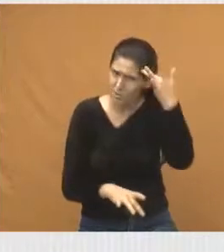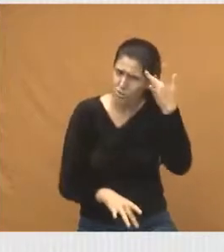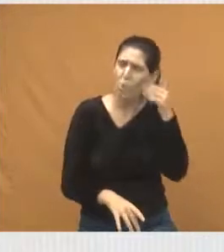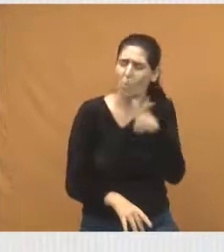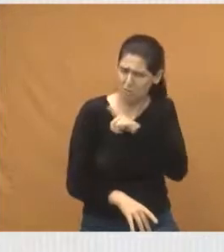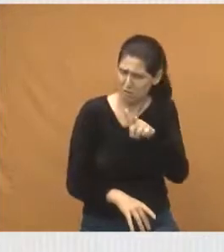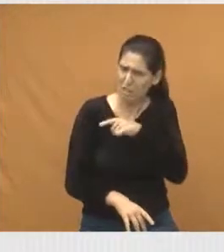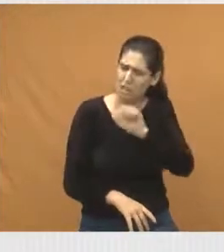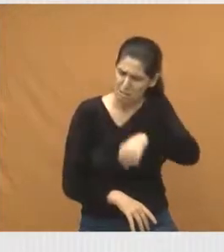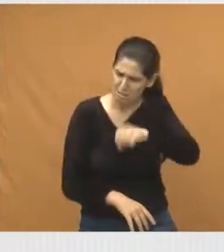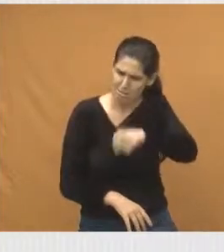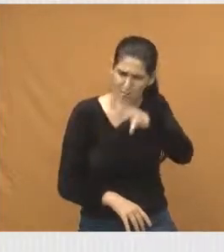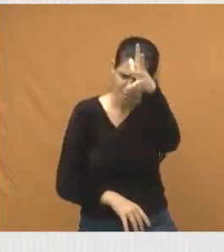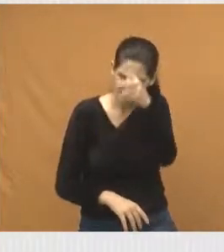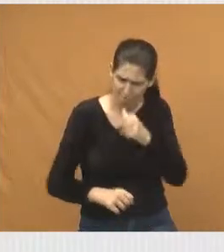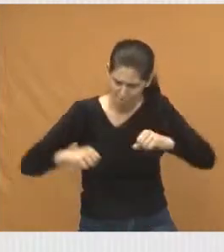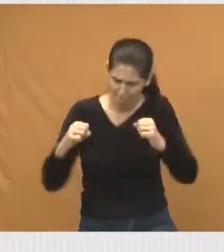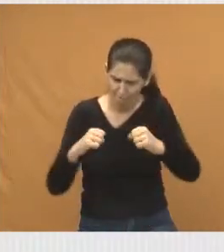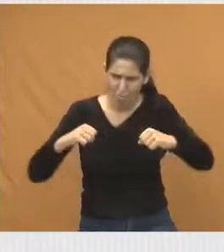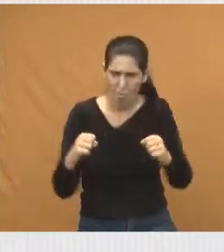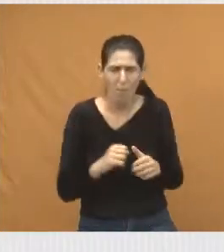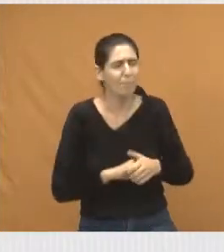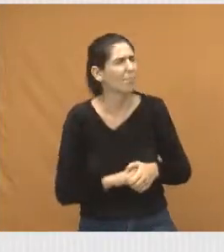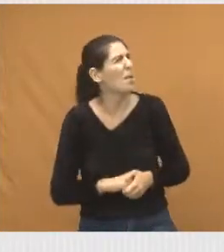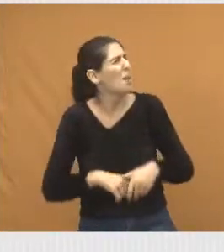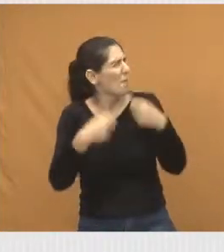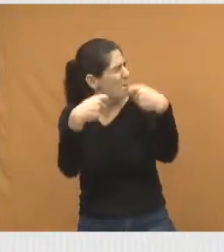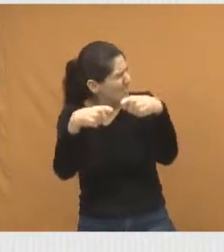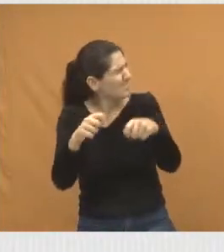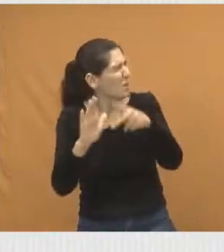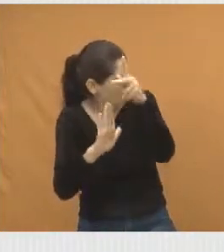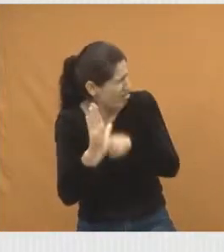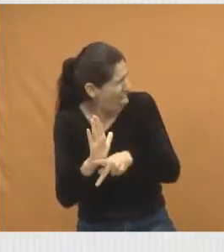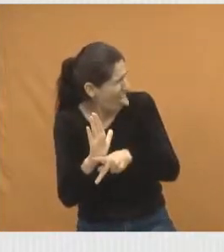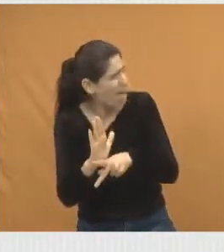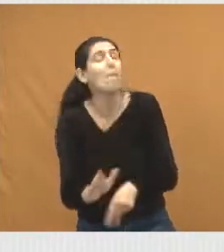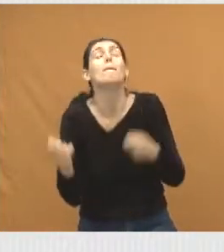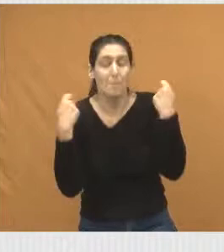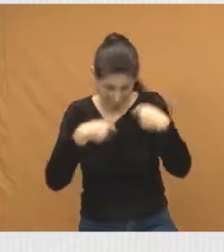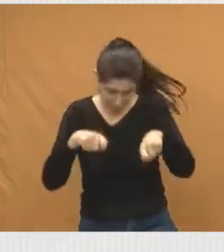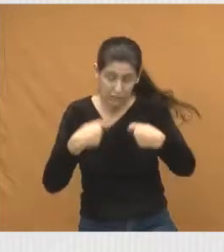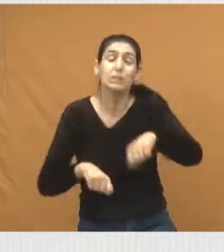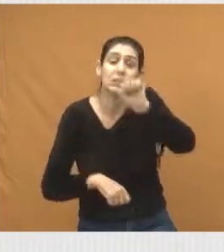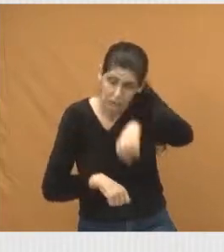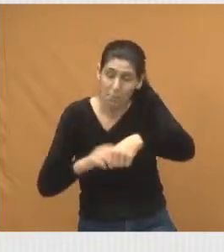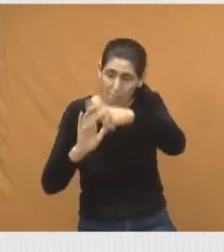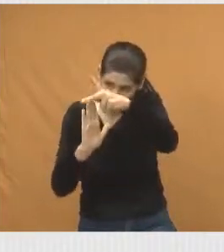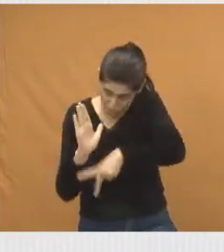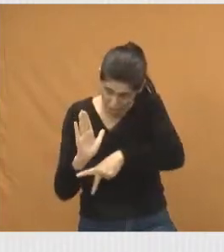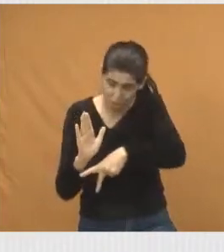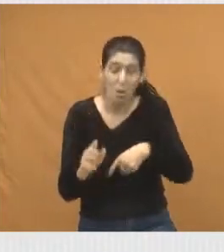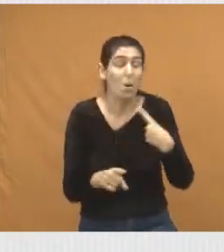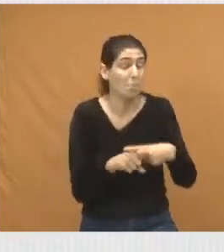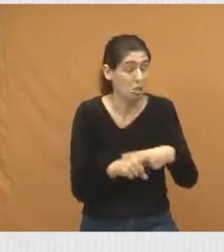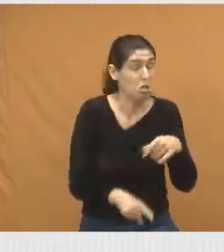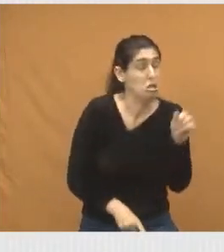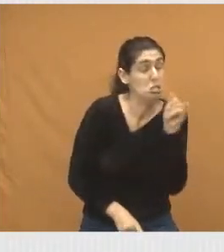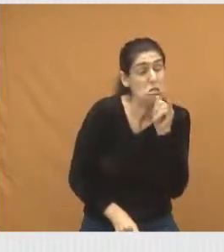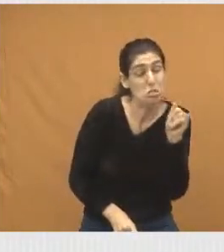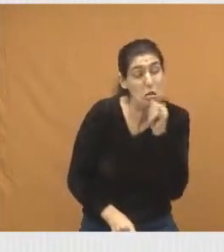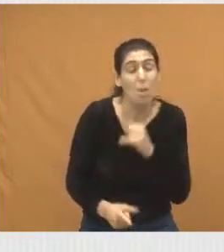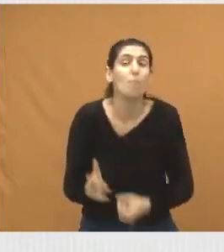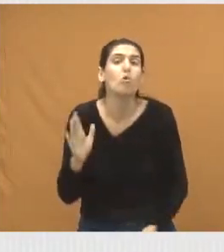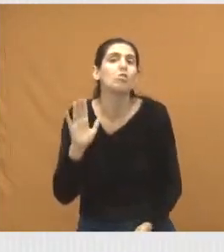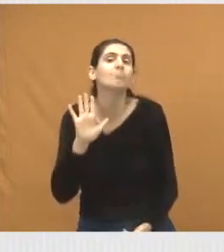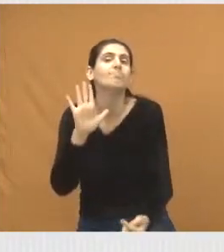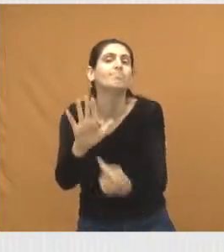assim, para criar galinha precisa de projeto? Precisa, porque se não tiver projeto e alguém denunciar, a